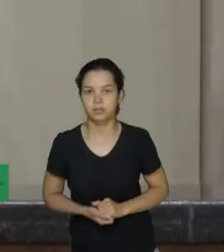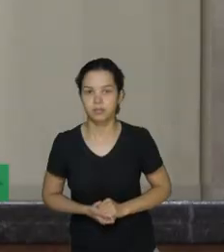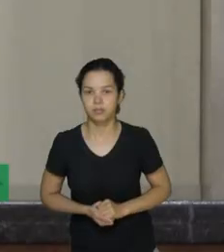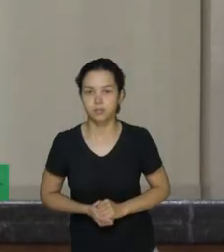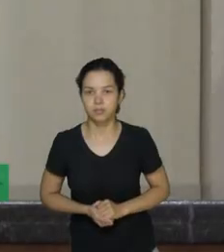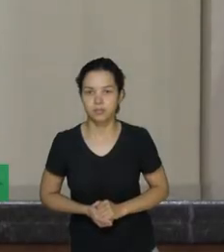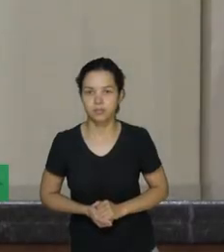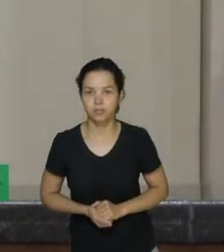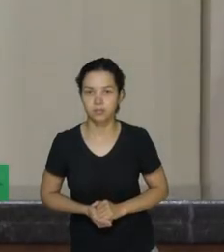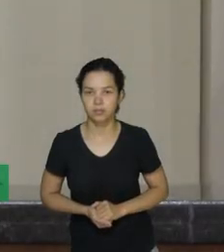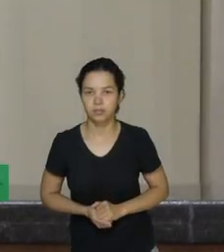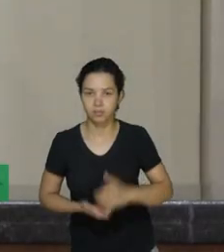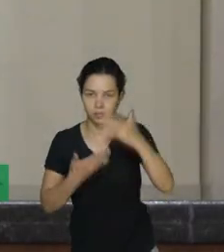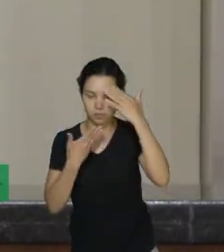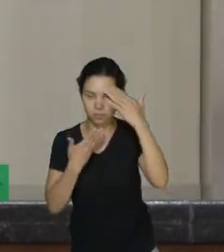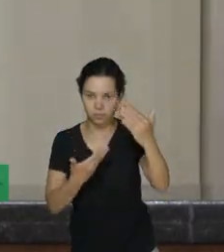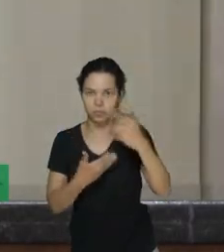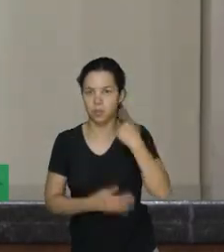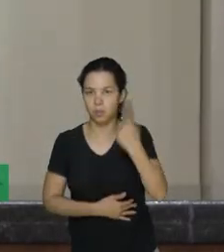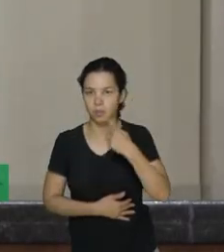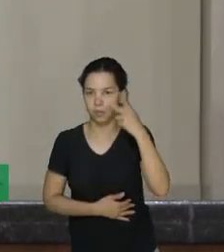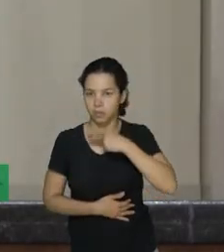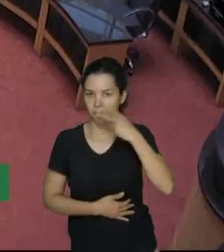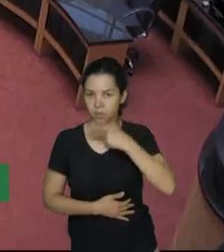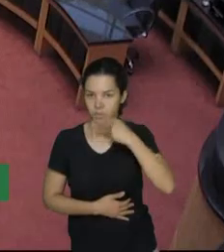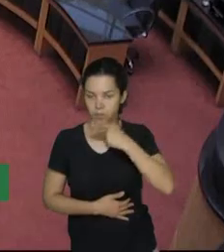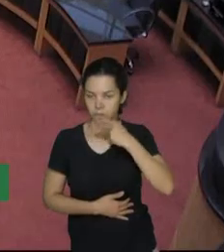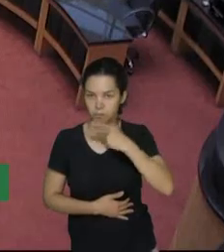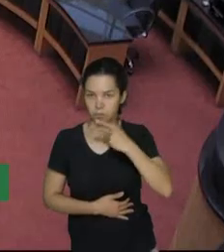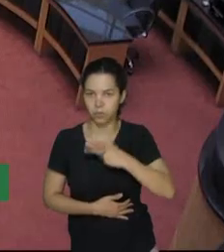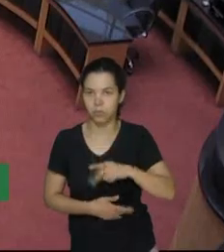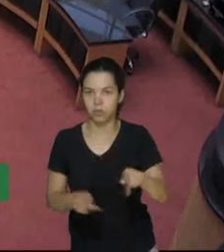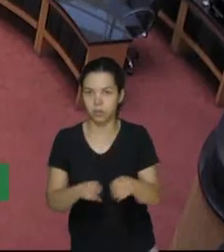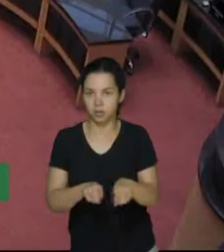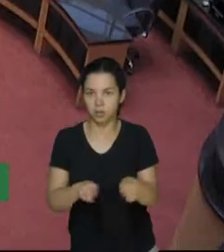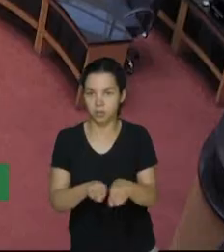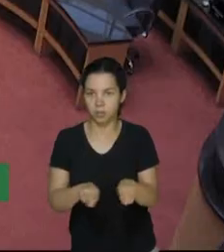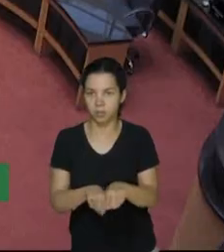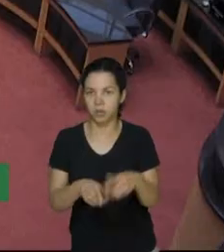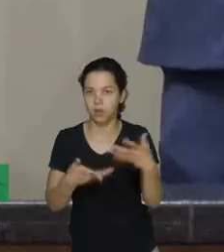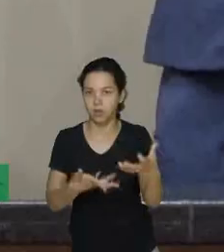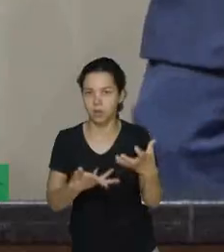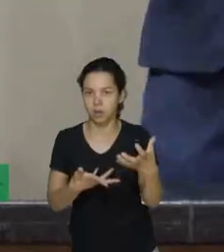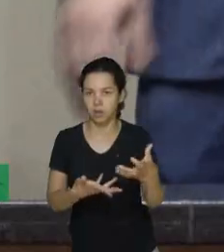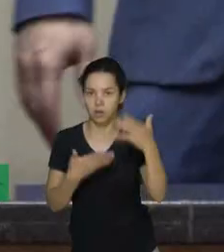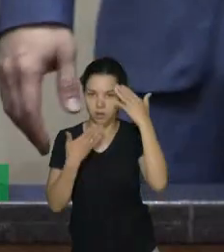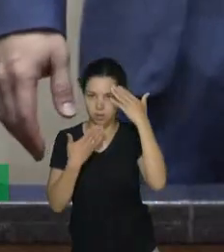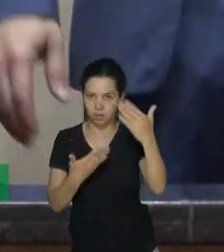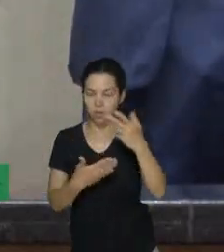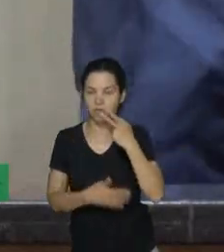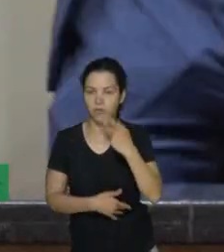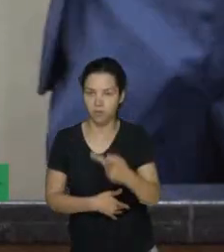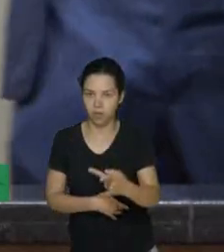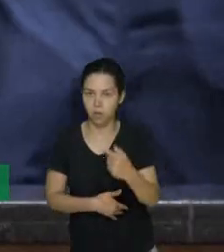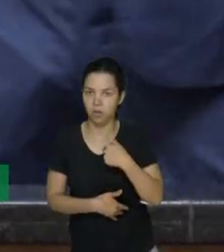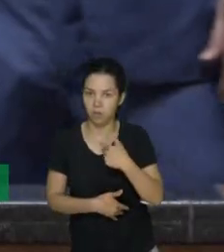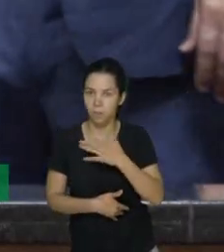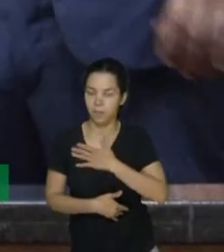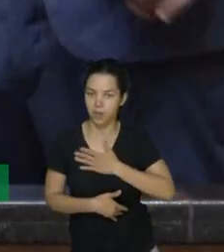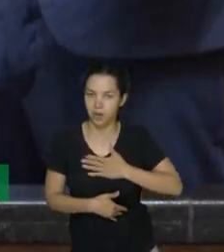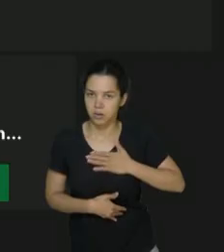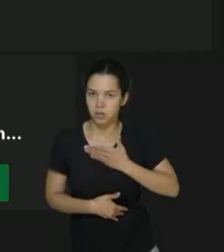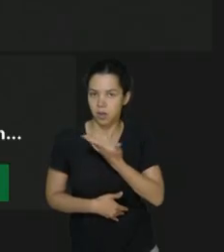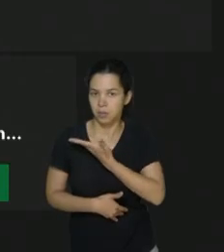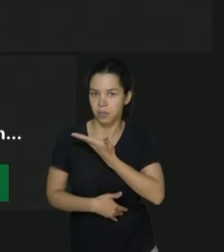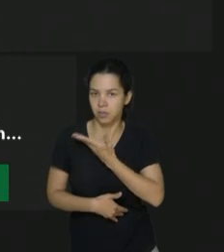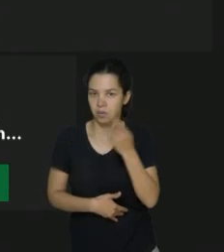Obrigado, deputado Kennedy Nunes. Eu também quero te agradecer e dizer que foi um prazer ser teu amigo e conviver esses